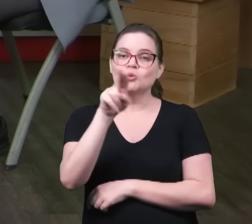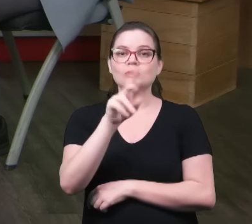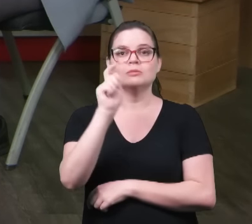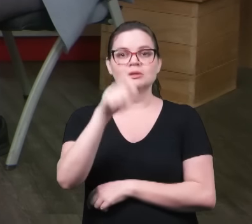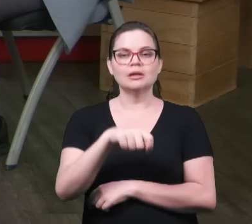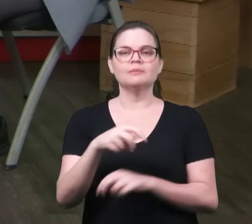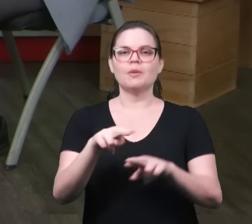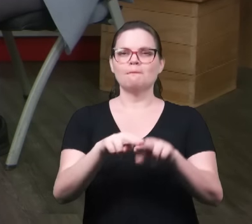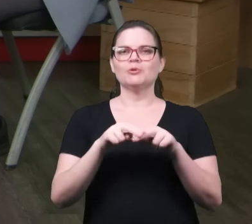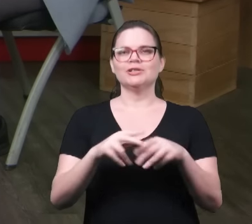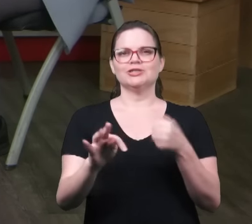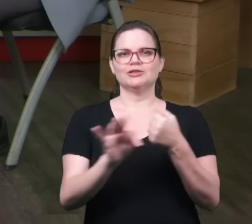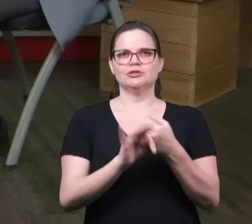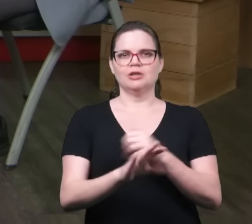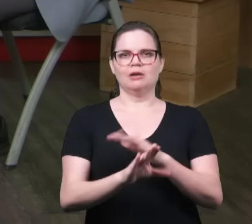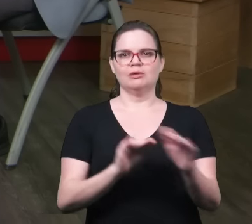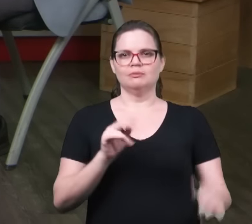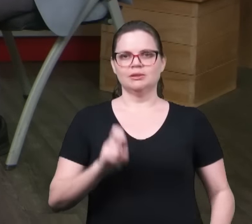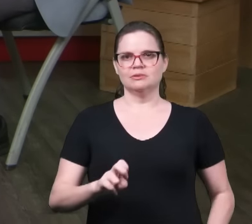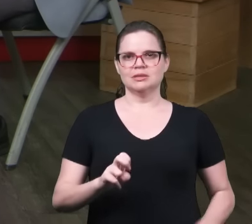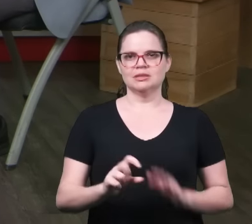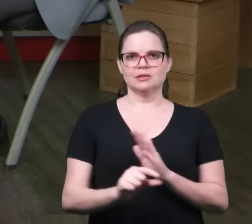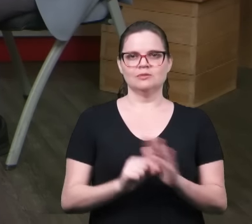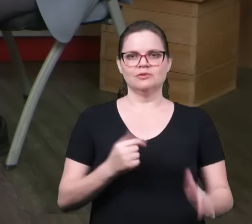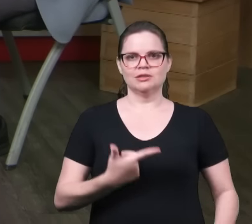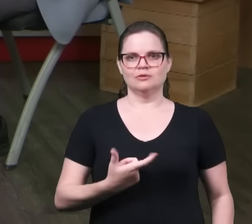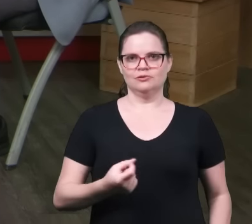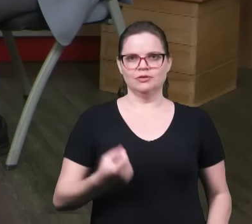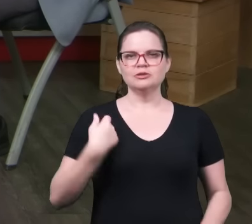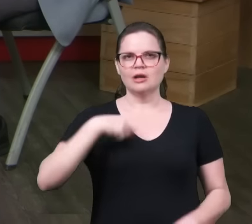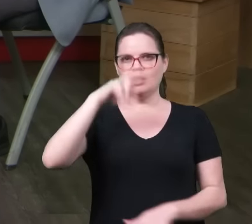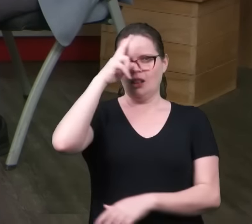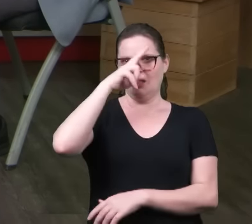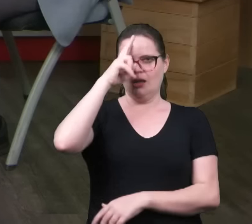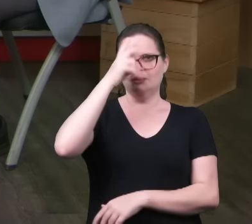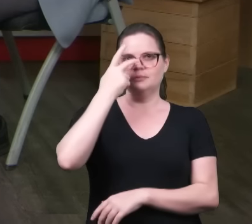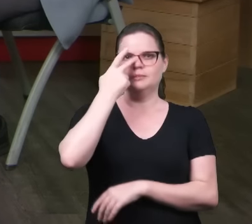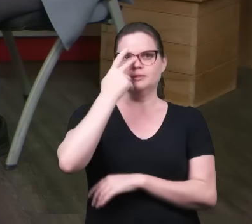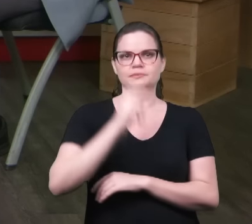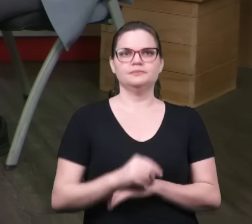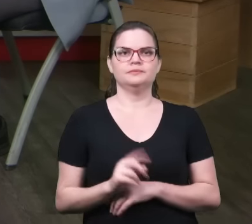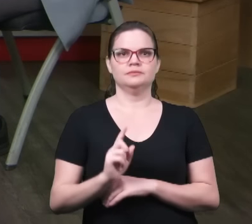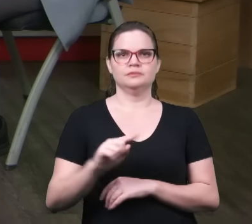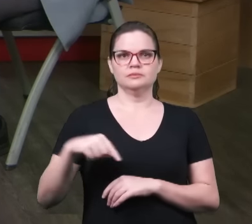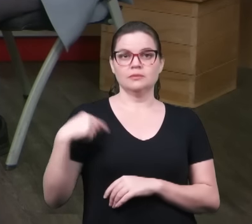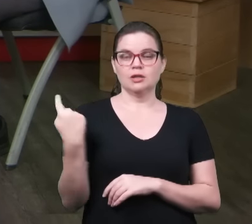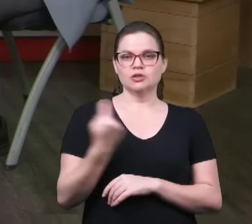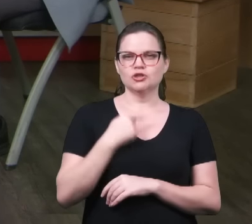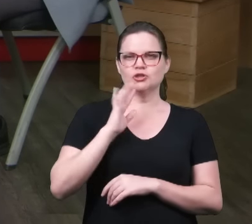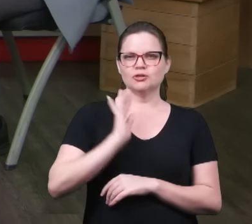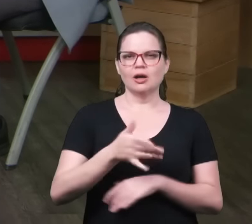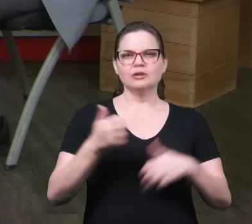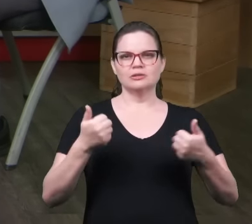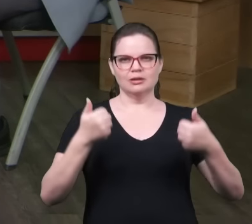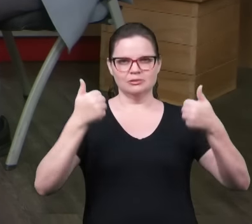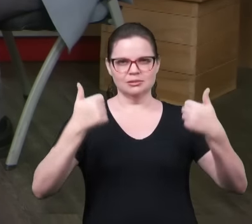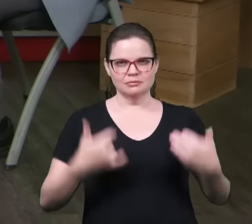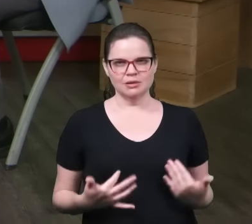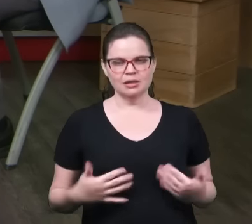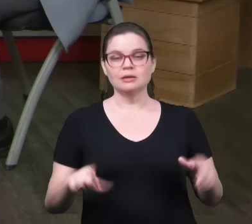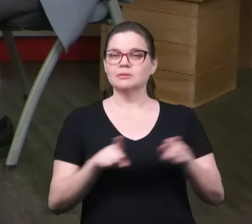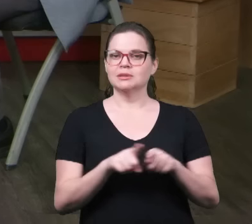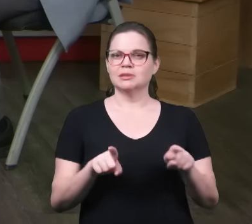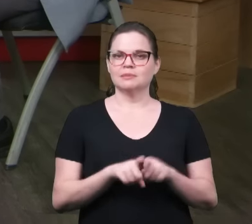Tiago 5,20, lembra que nós temos mencionado, falamos no início e já